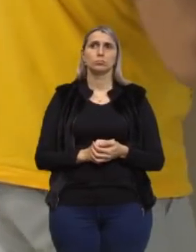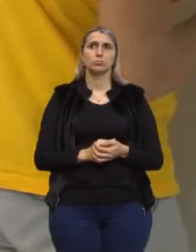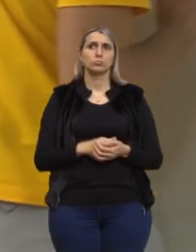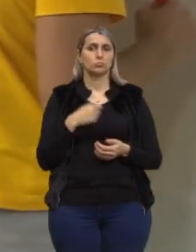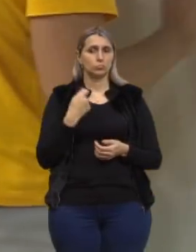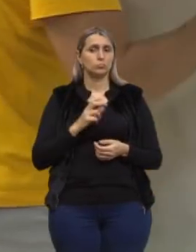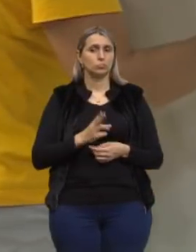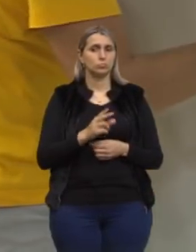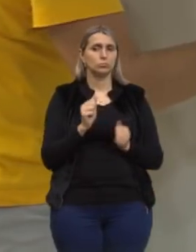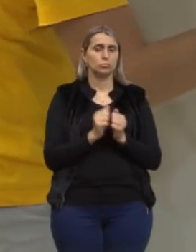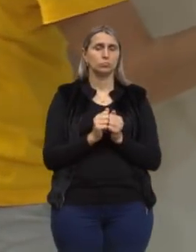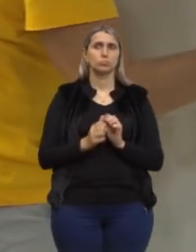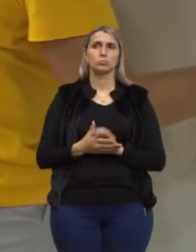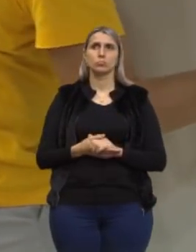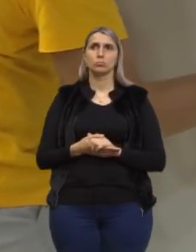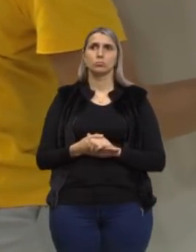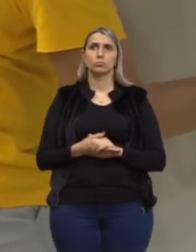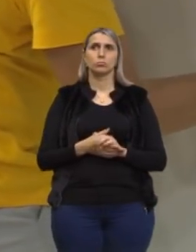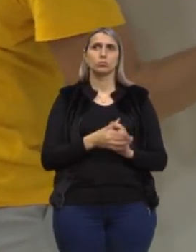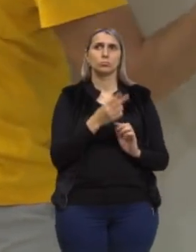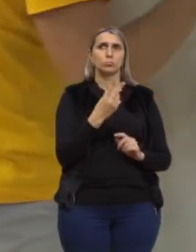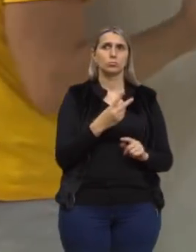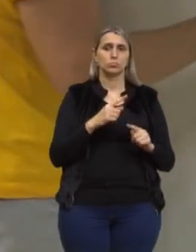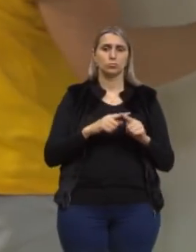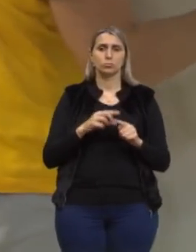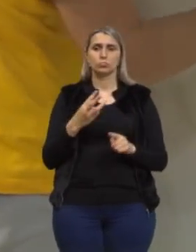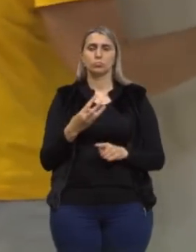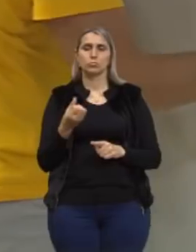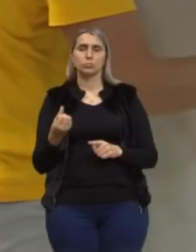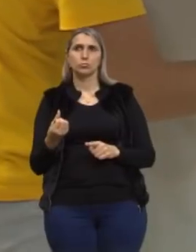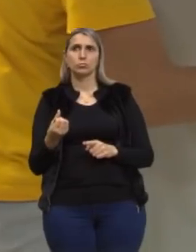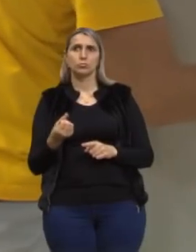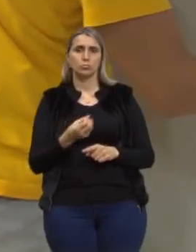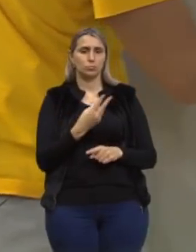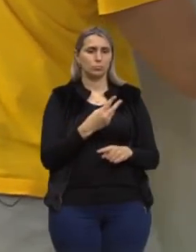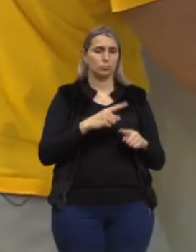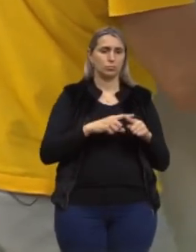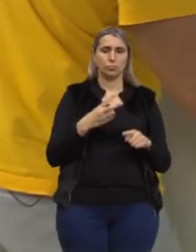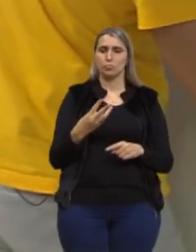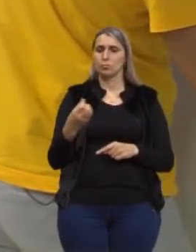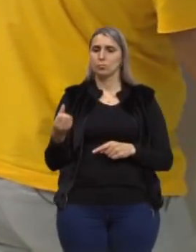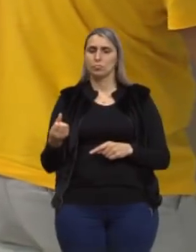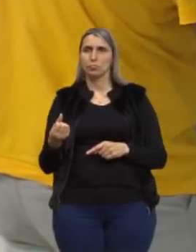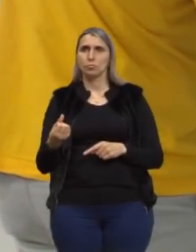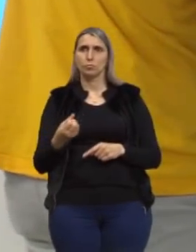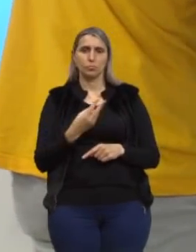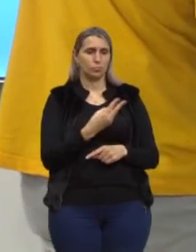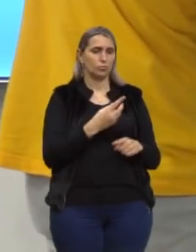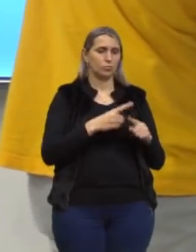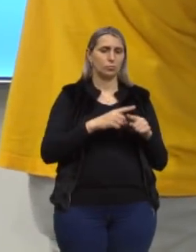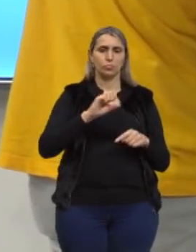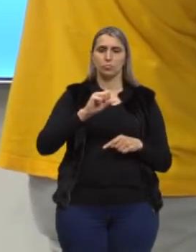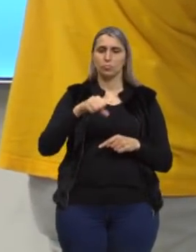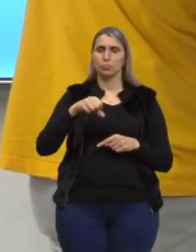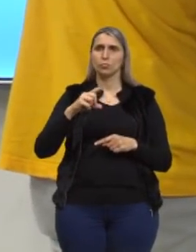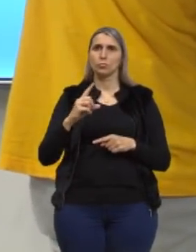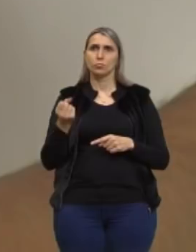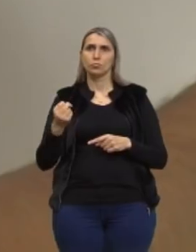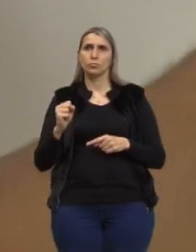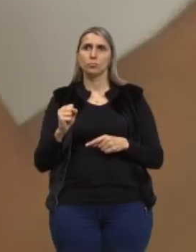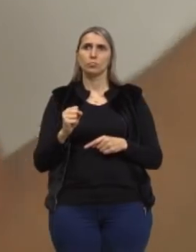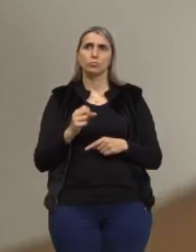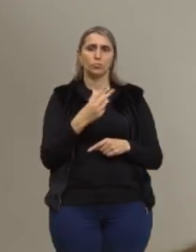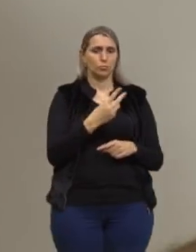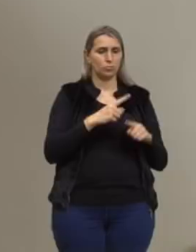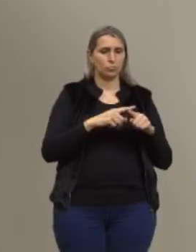ele pega uma né se 2x 16236 29 18 vai um dois